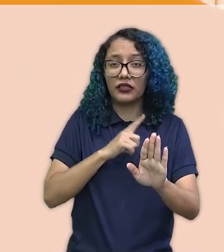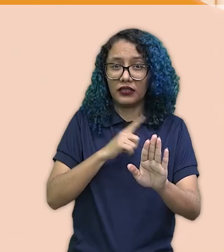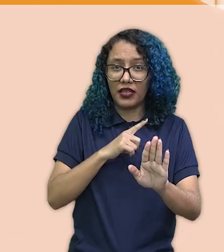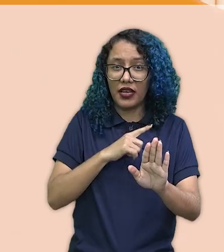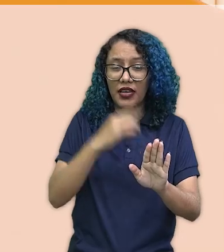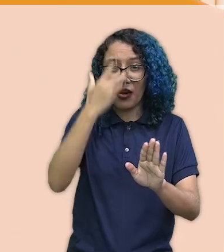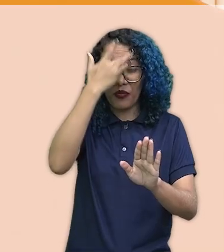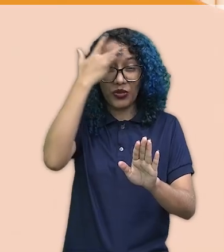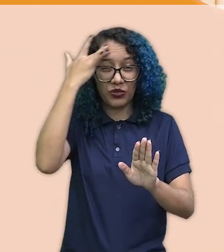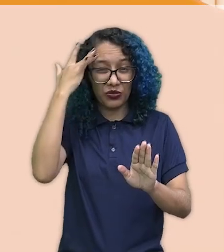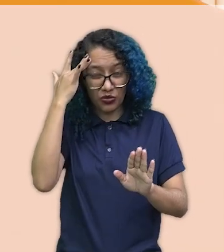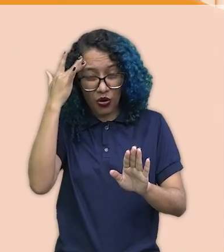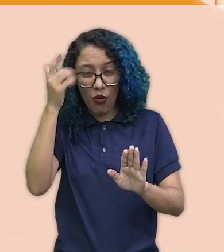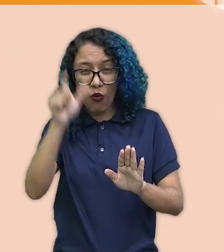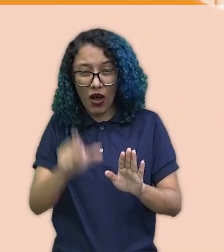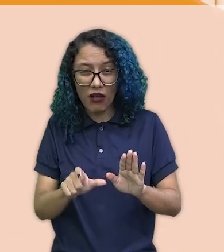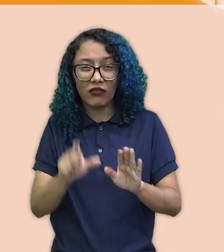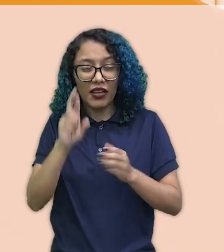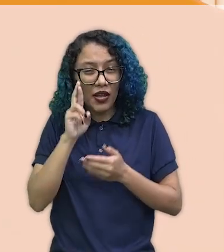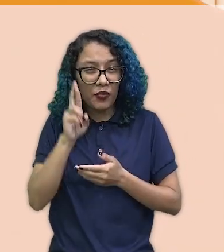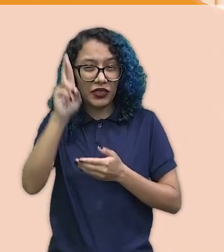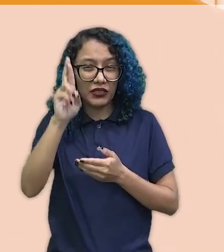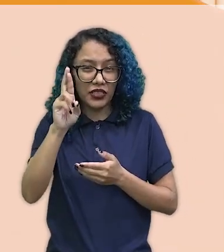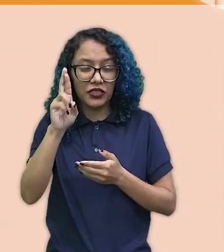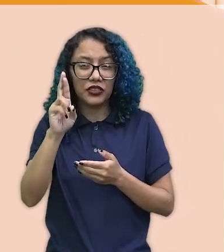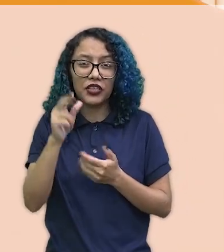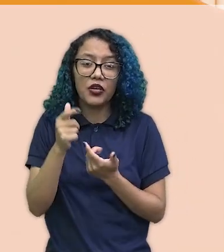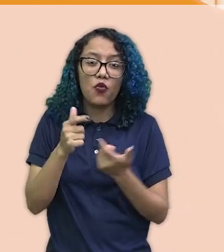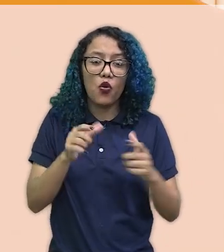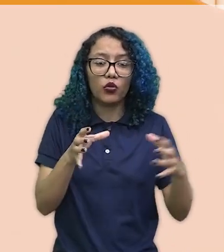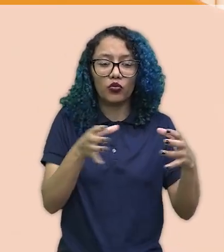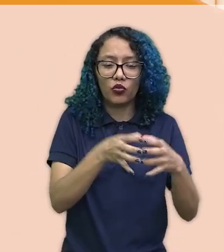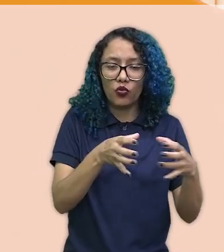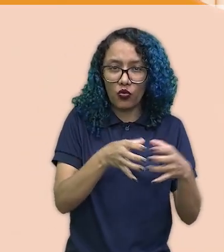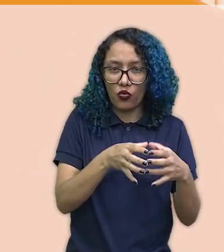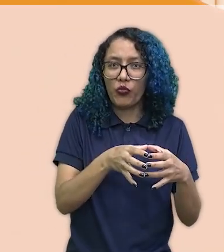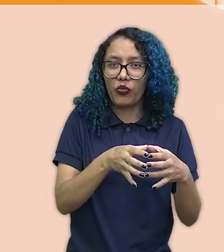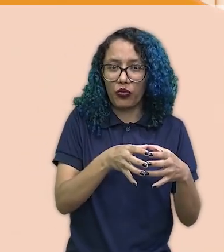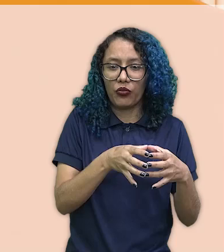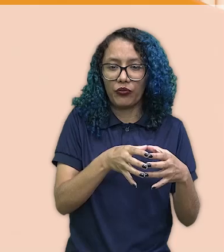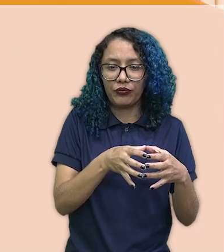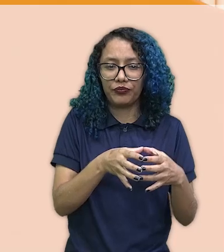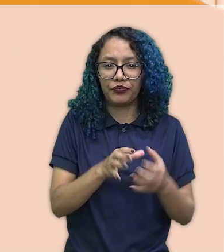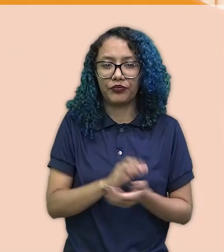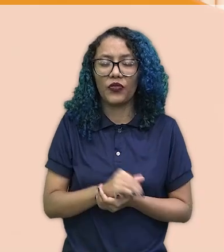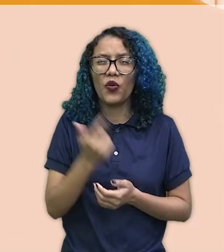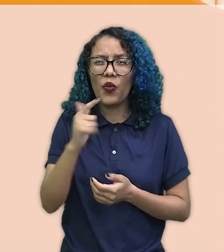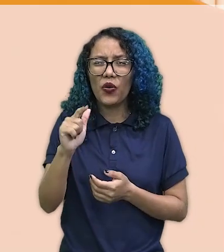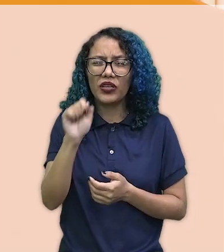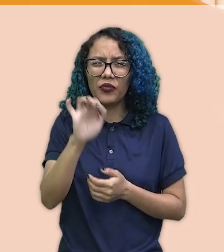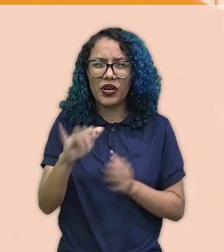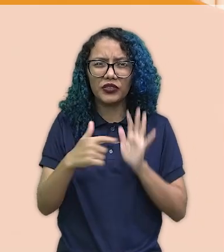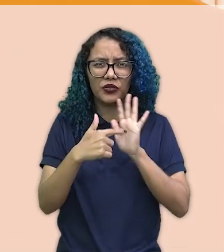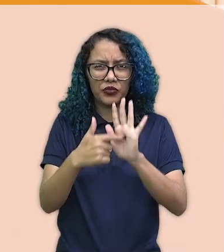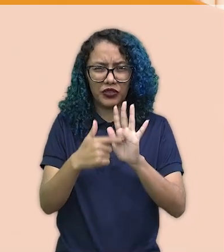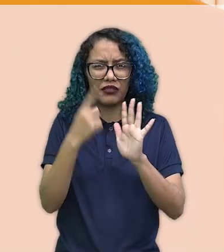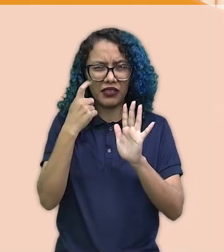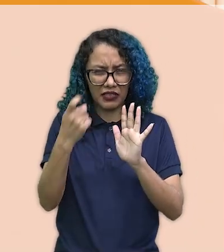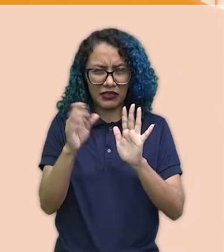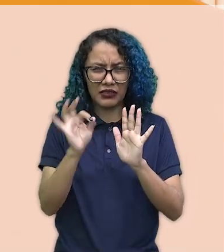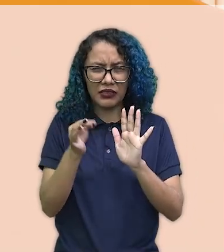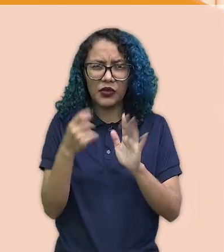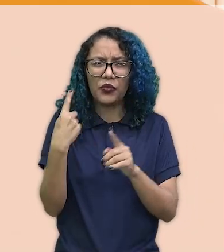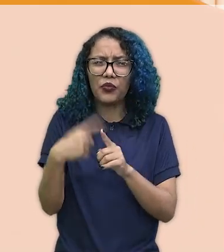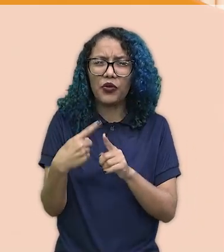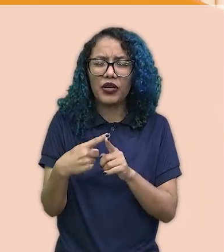e governados. Isso é muito importante. Aquela imagem que estava aí anterior para vocês, que vocês viram, ela é muito interessante,